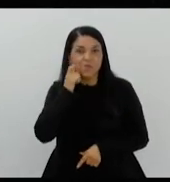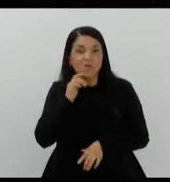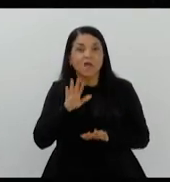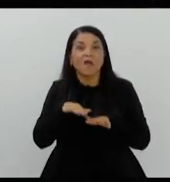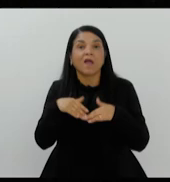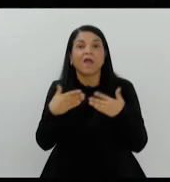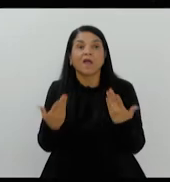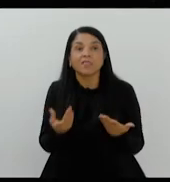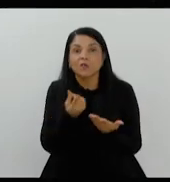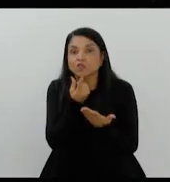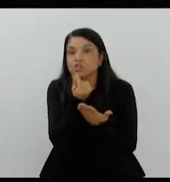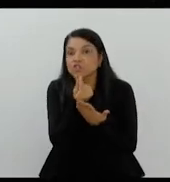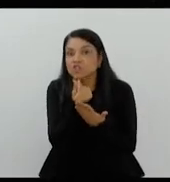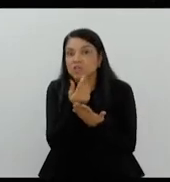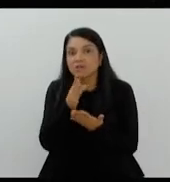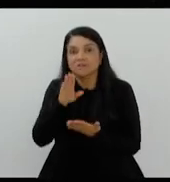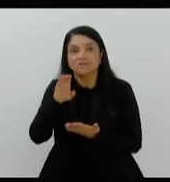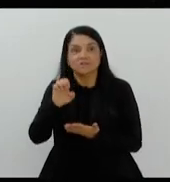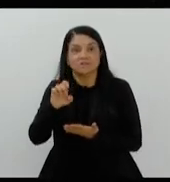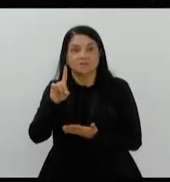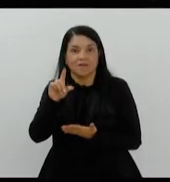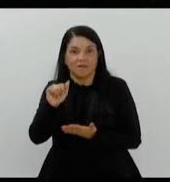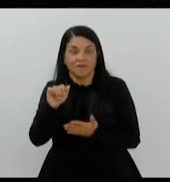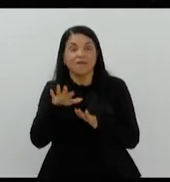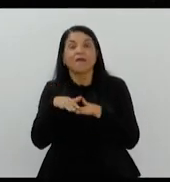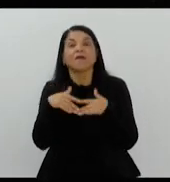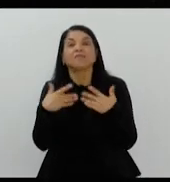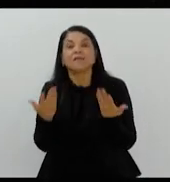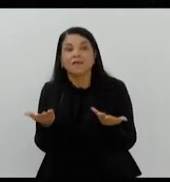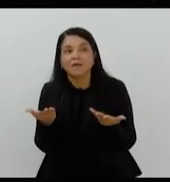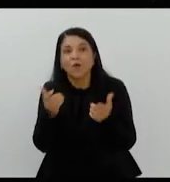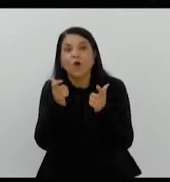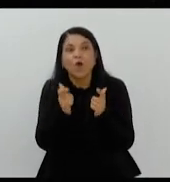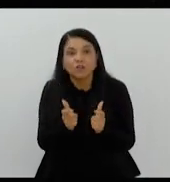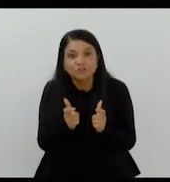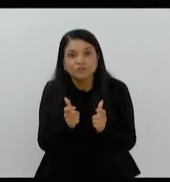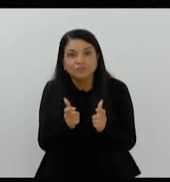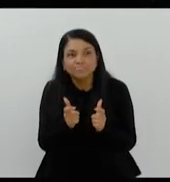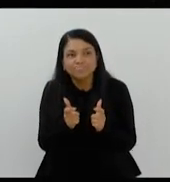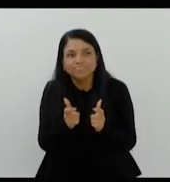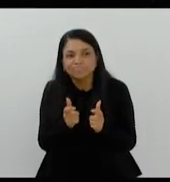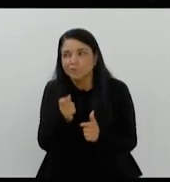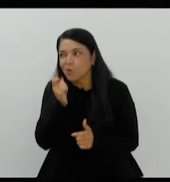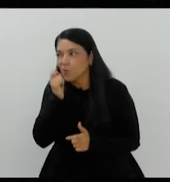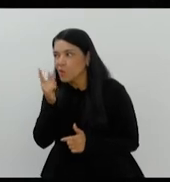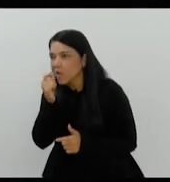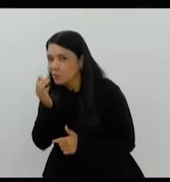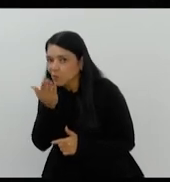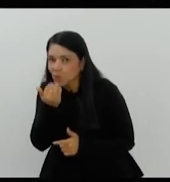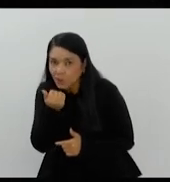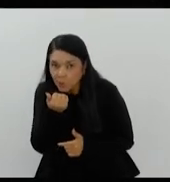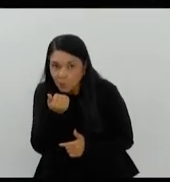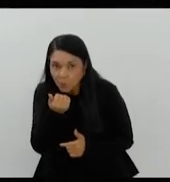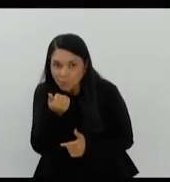da SEDAI? A gente não pode nem dizer que o gato comeu, porque